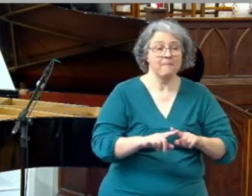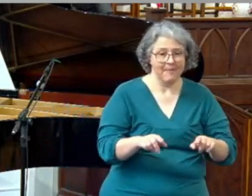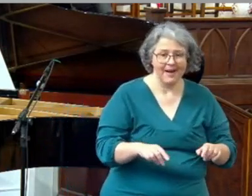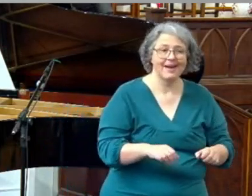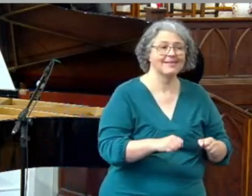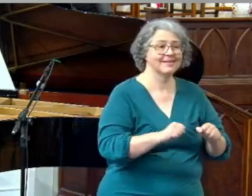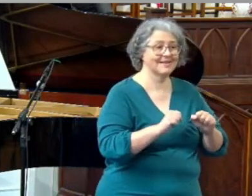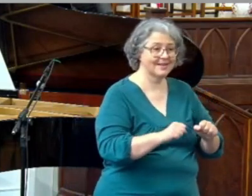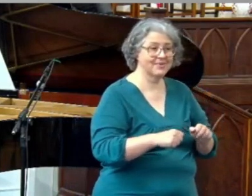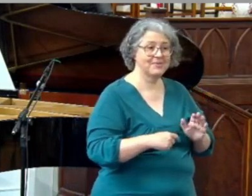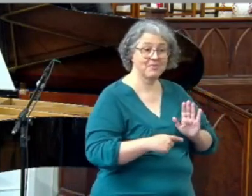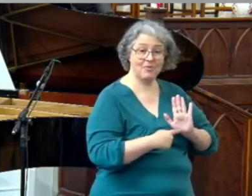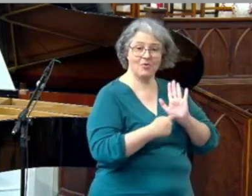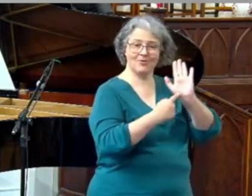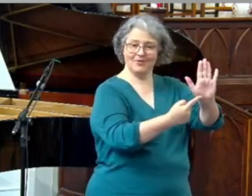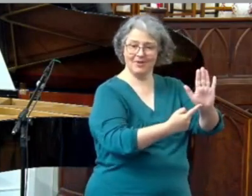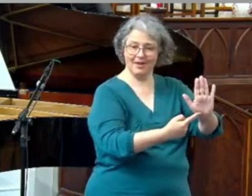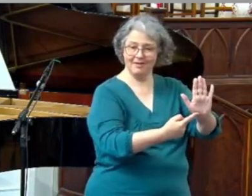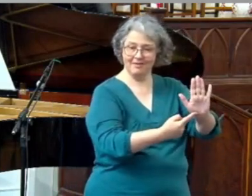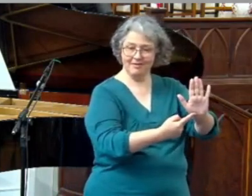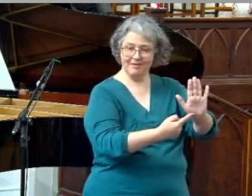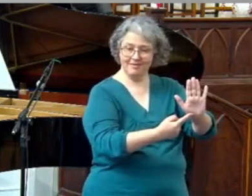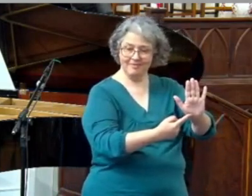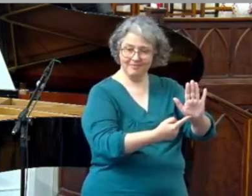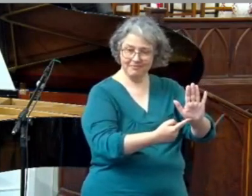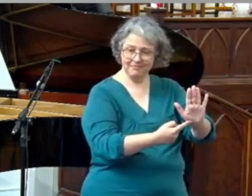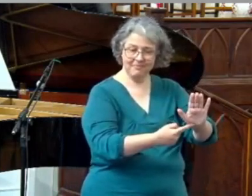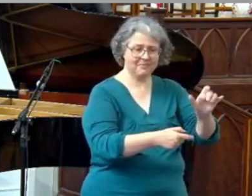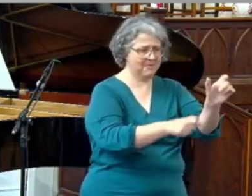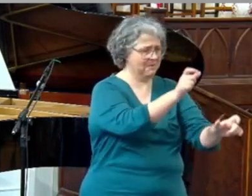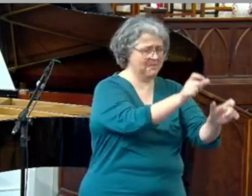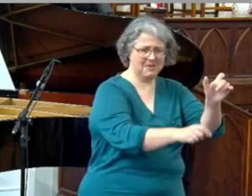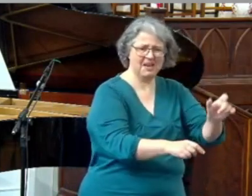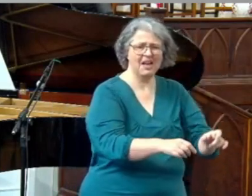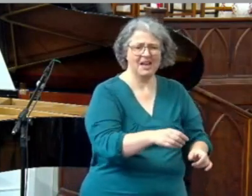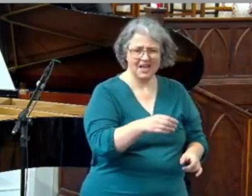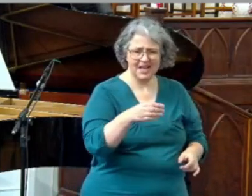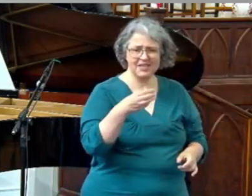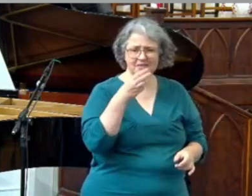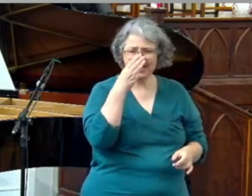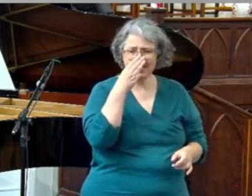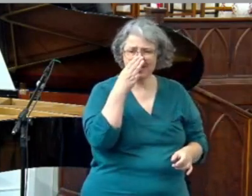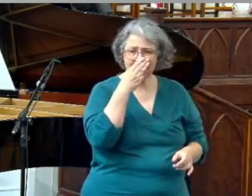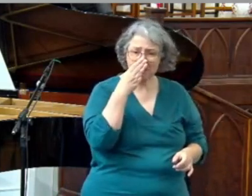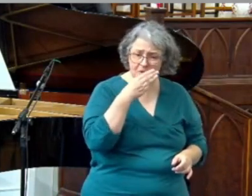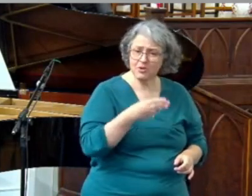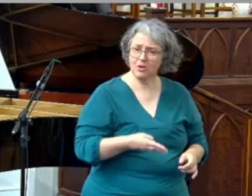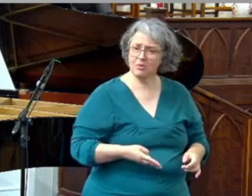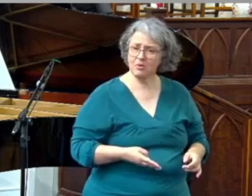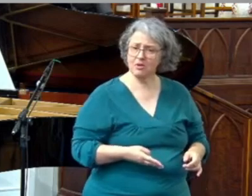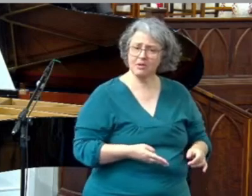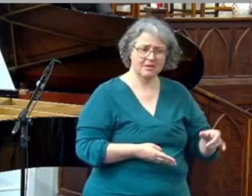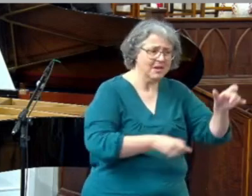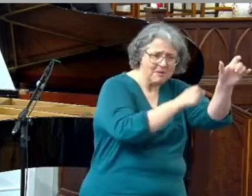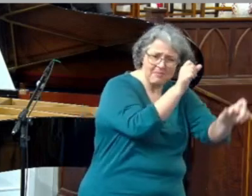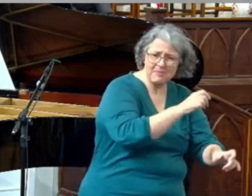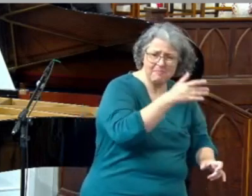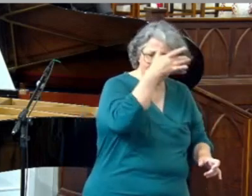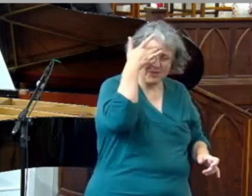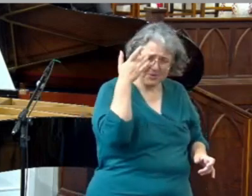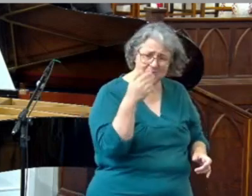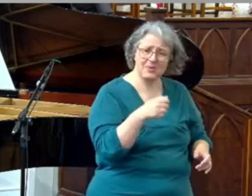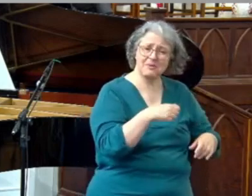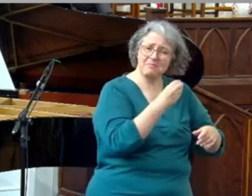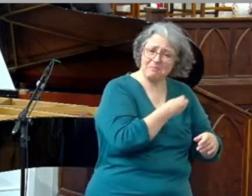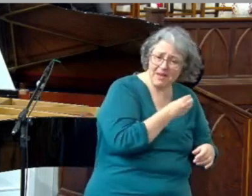prostitutas, na época de Jesus, e também com cobradores de impostos. Precisamos de